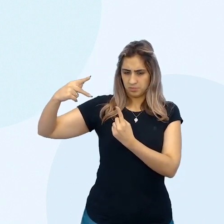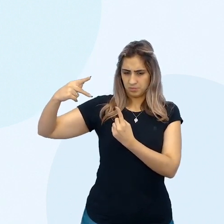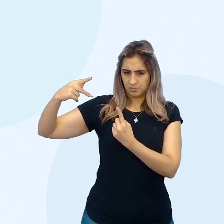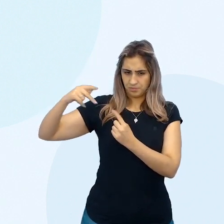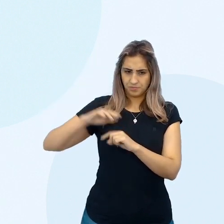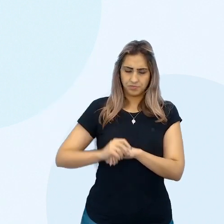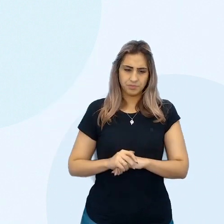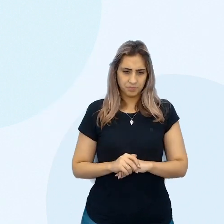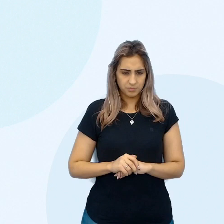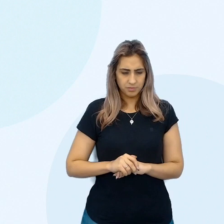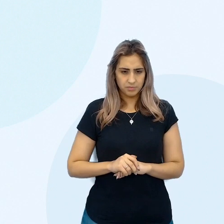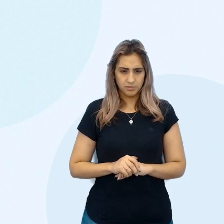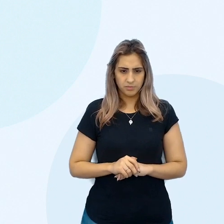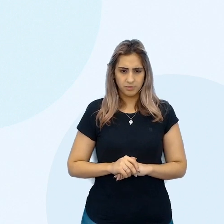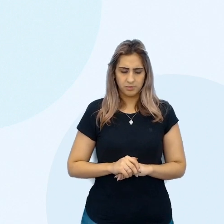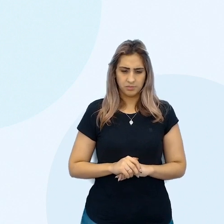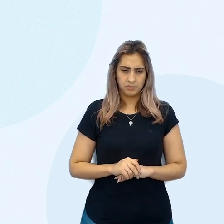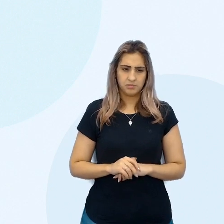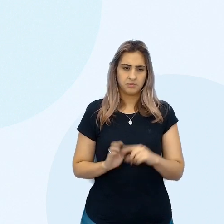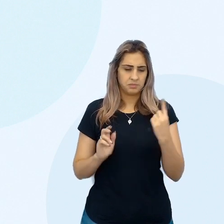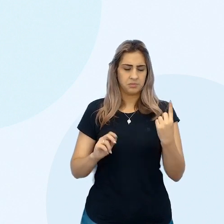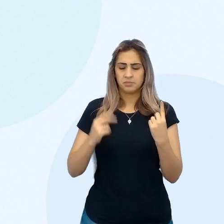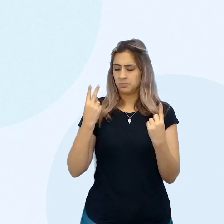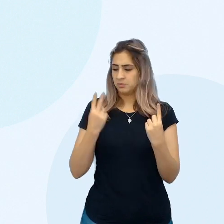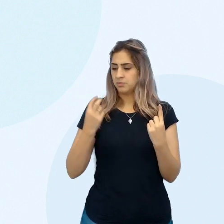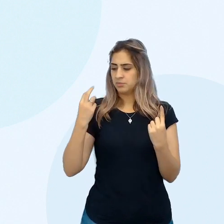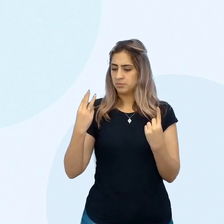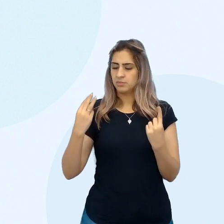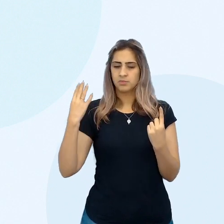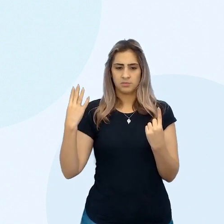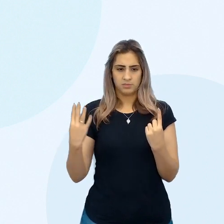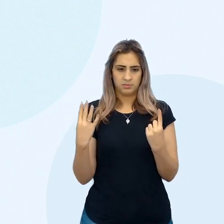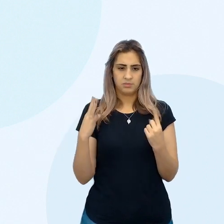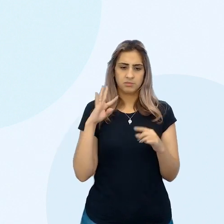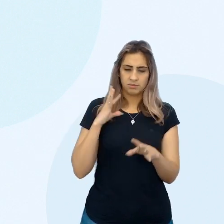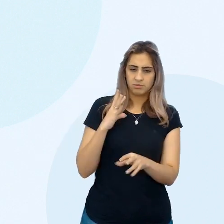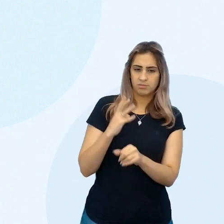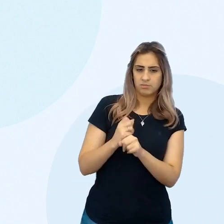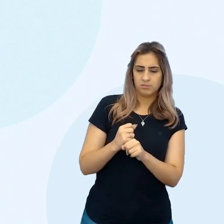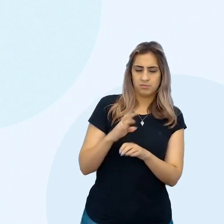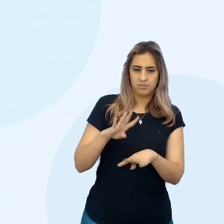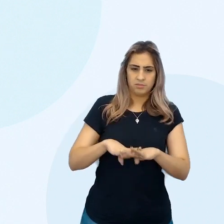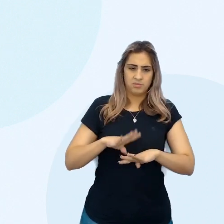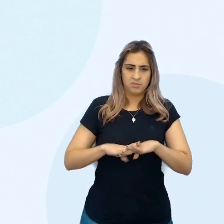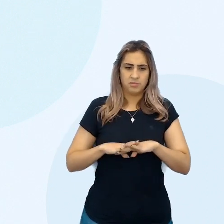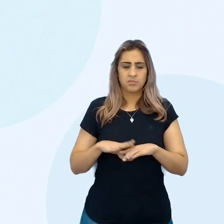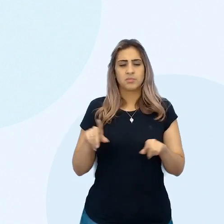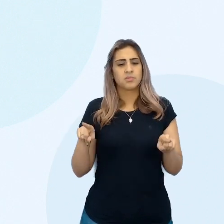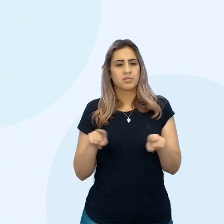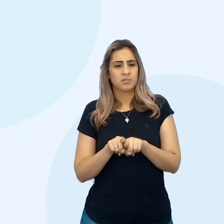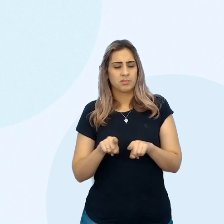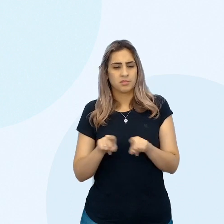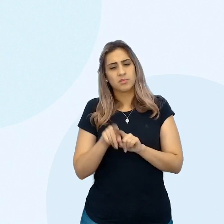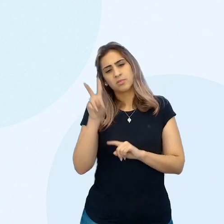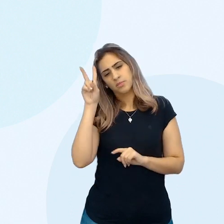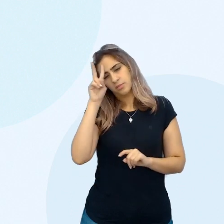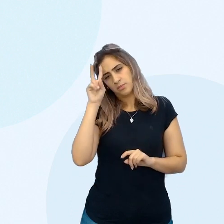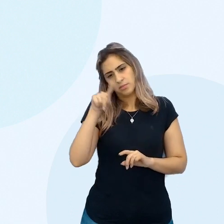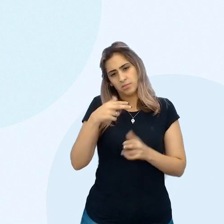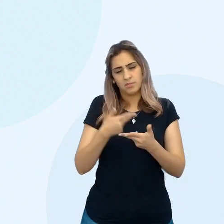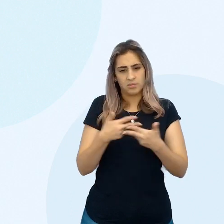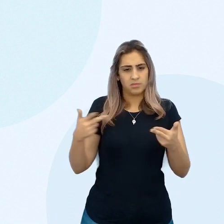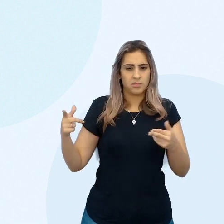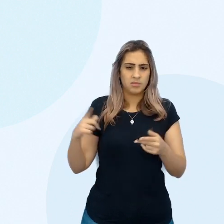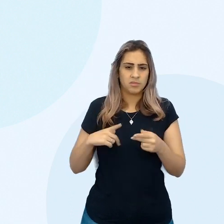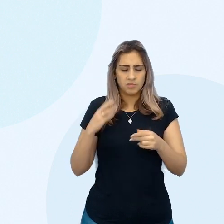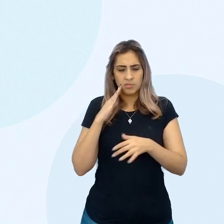e tal. Me lembrou até produto notável, quadrado do primeiro, mais 2 vezes. Olha, fui lembrar de matemática. Olha. Muito bem. Além disso, Eu tô a gente lembrando vai de outras precisar- coisas aqui também, mas a gente vai,